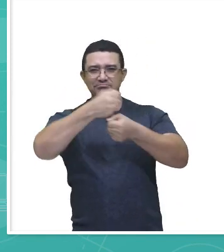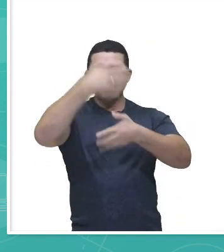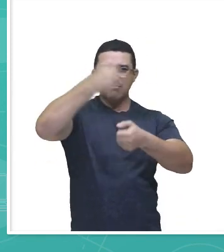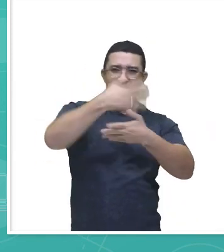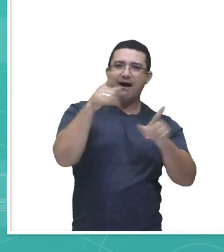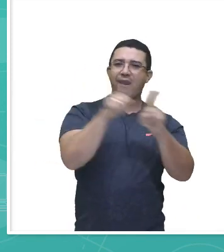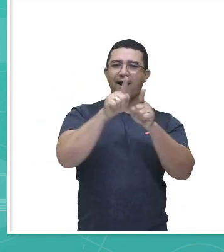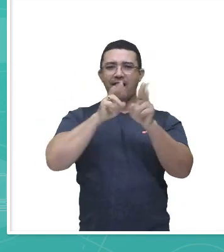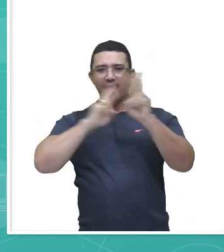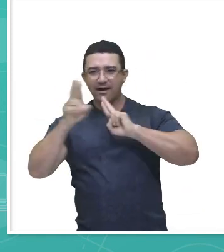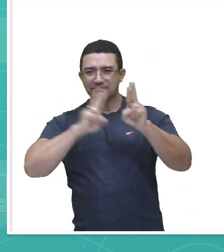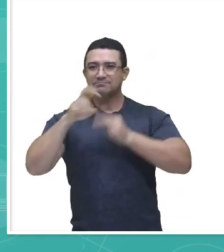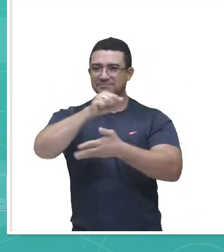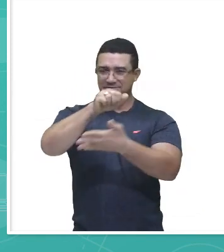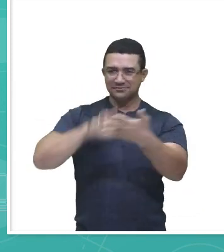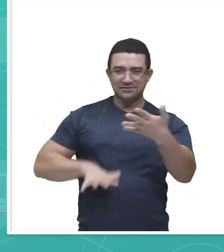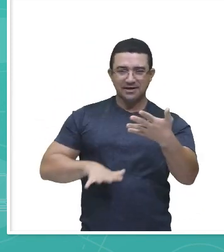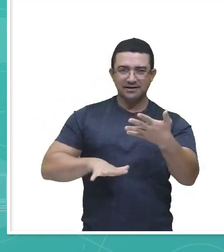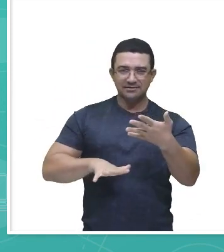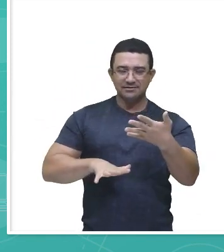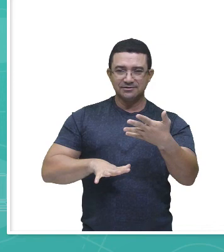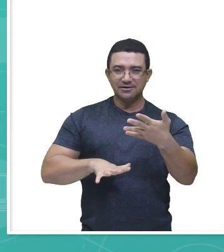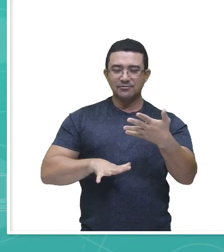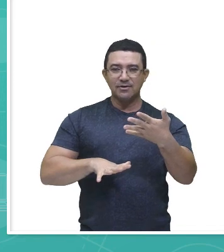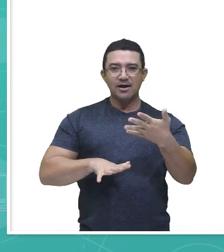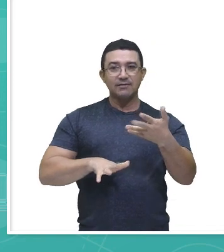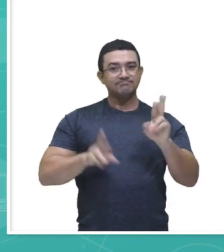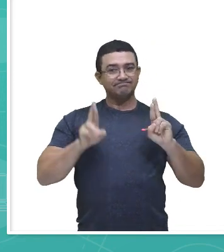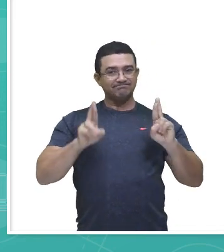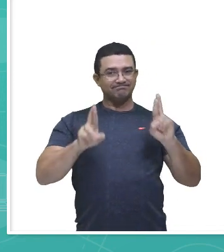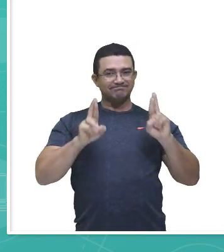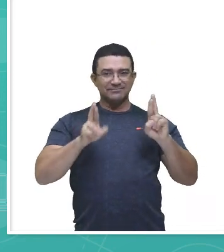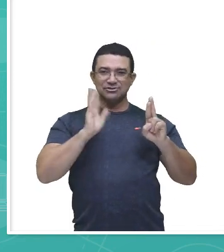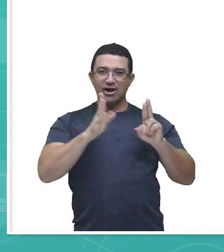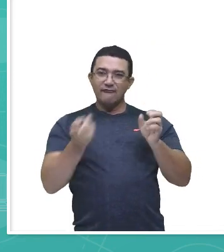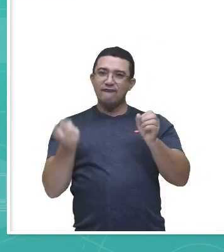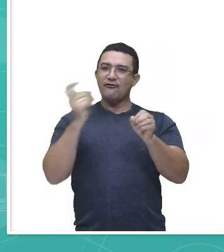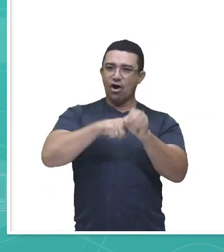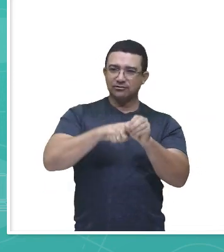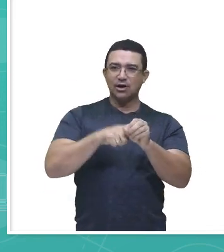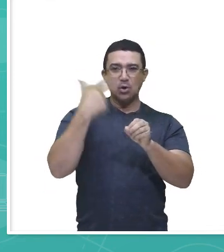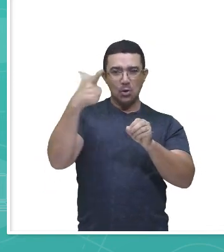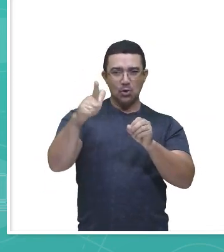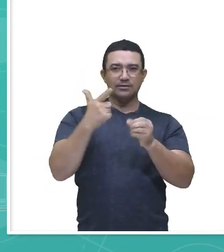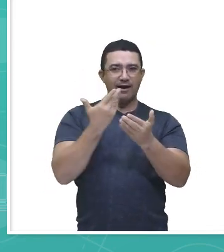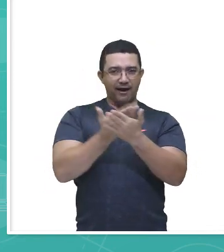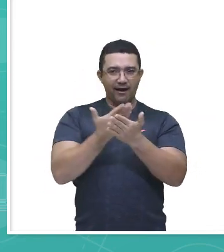atividades. Então, logo estaremos com a próxima aula e até lá.